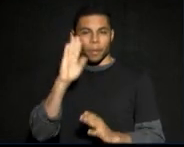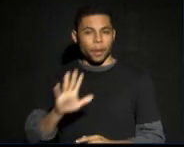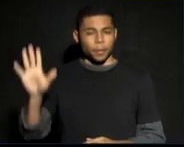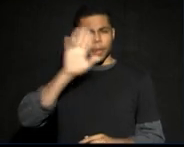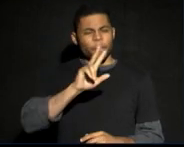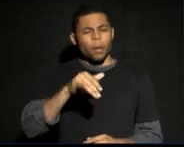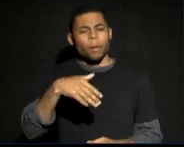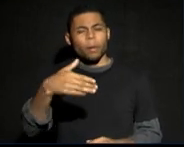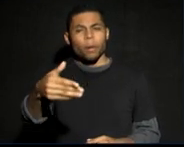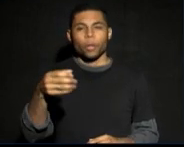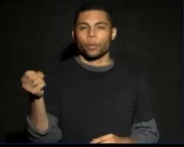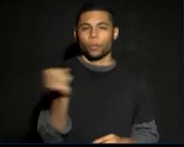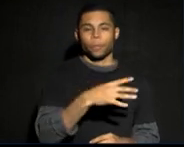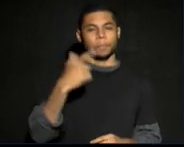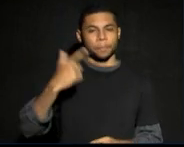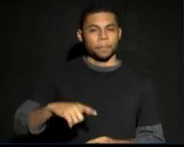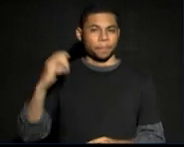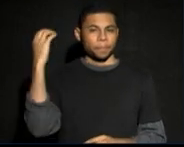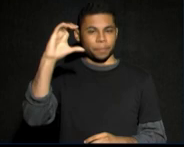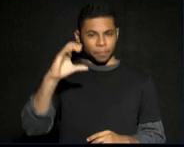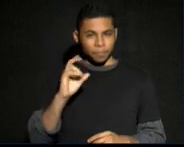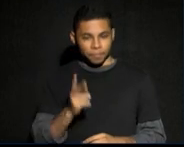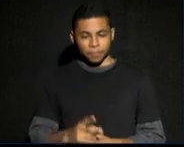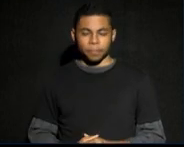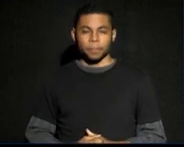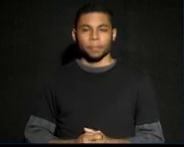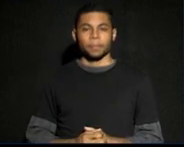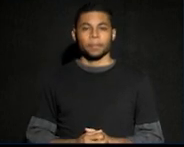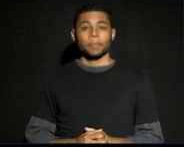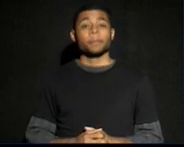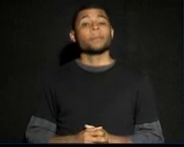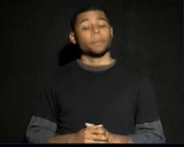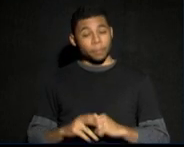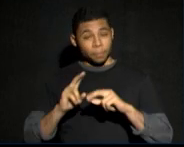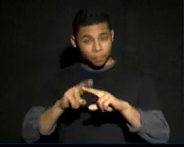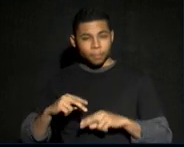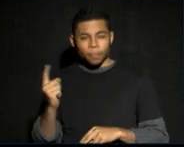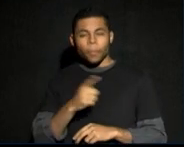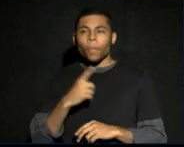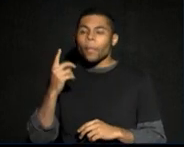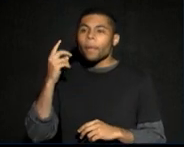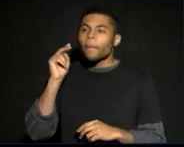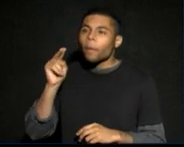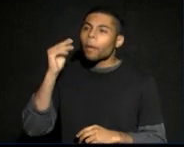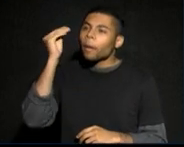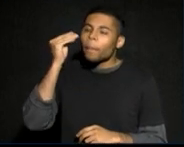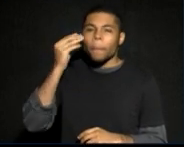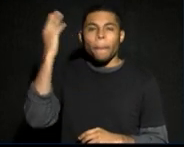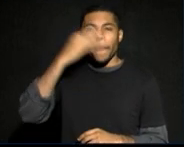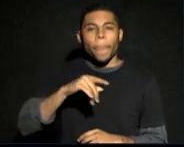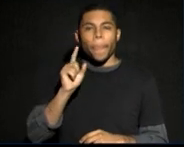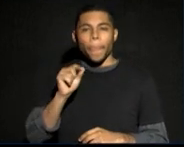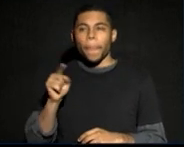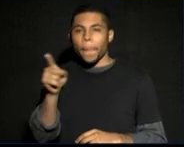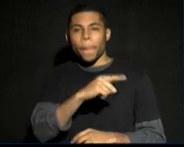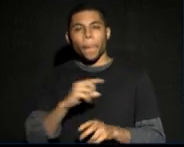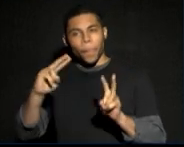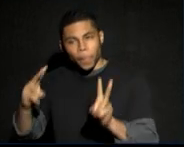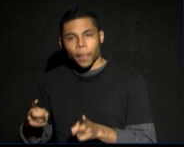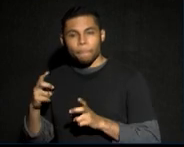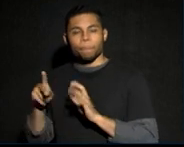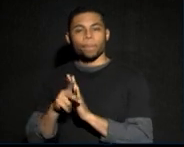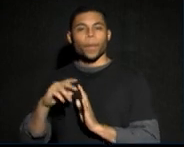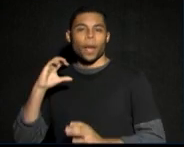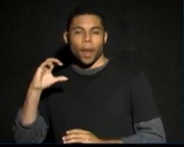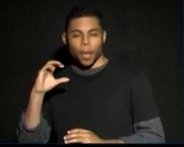a gente próximo gente vai estar lançando na relançando o fundo e as diferenças mostrou que essa figura do fiador de